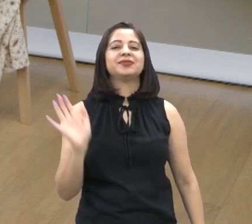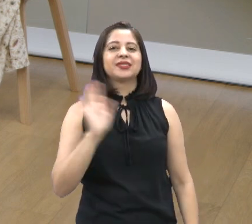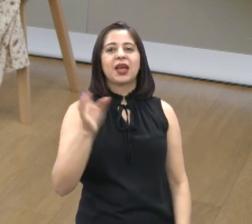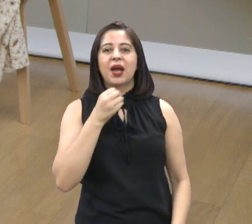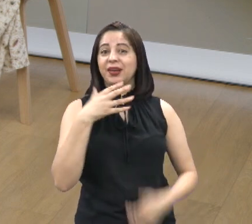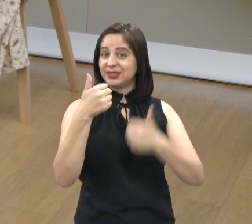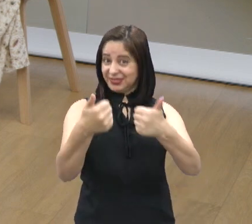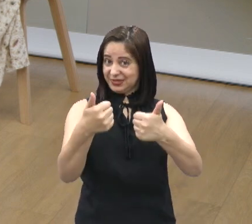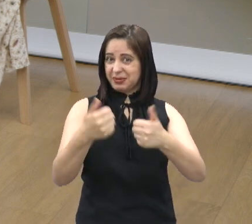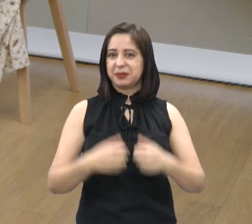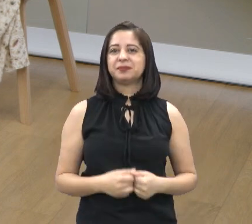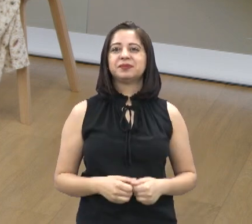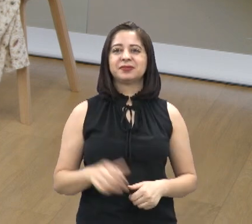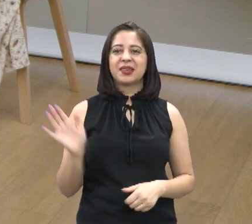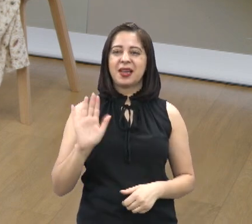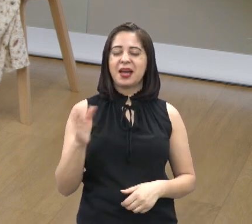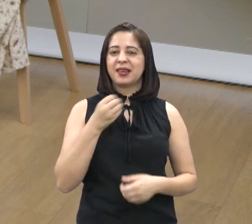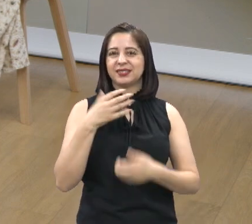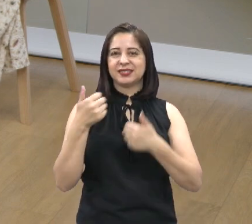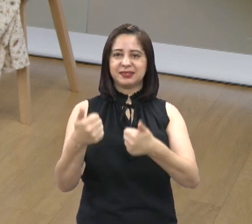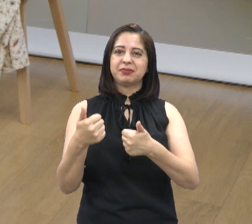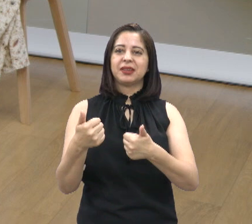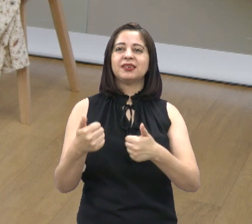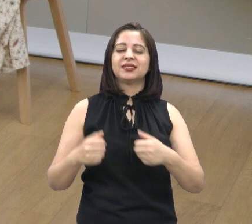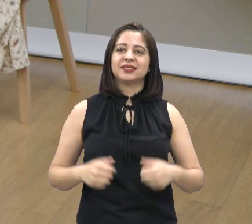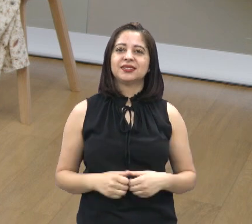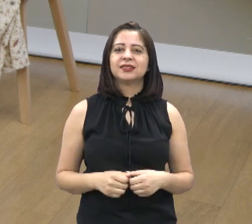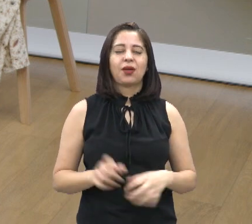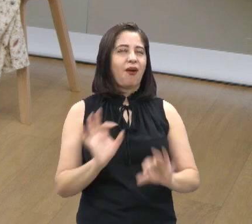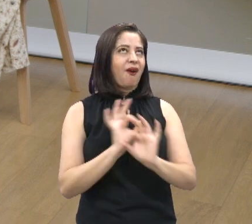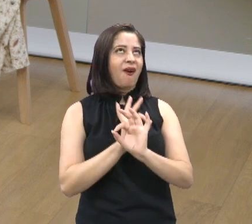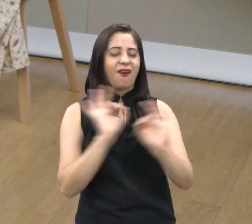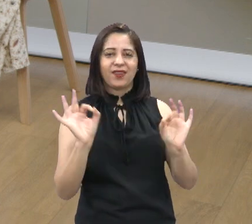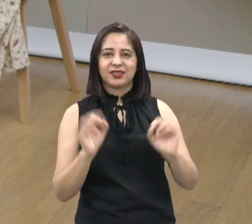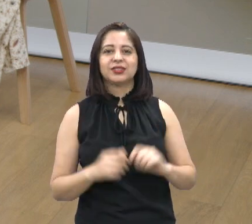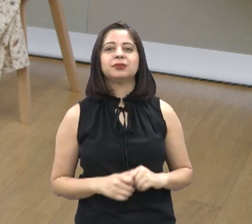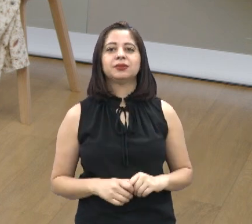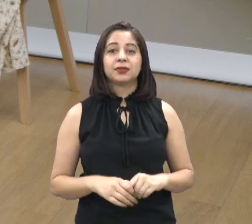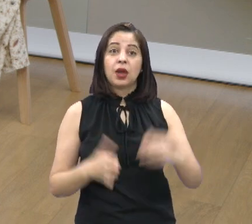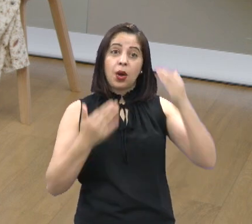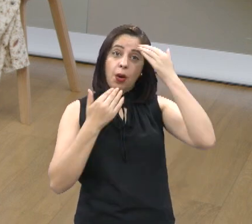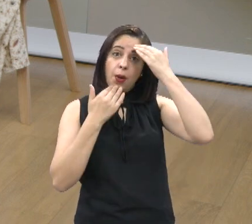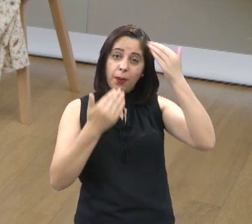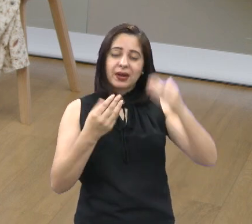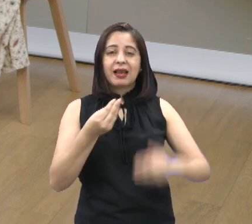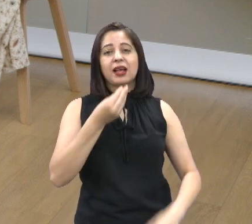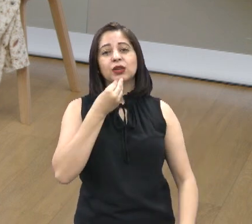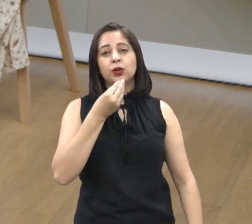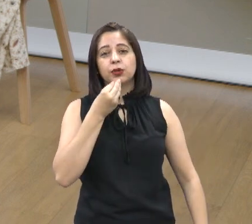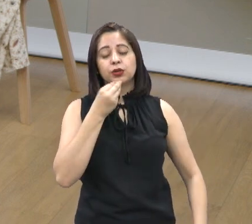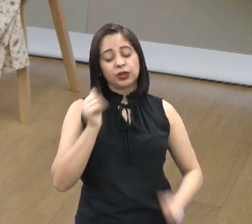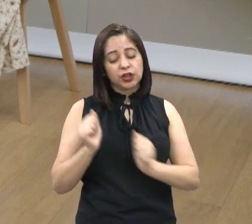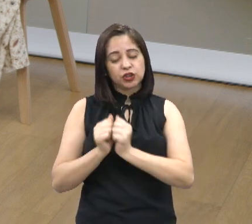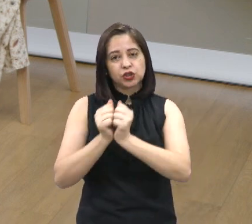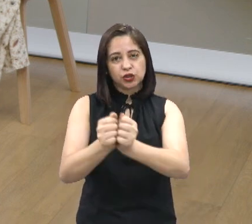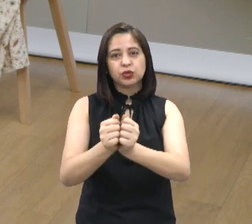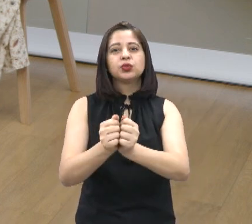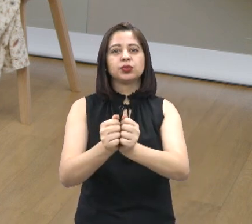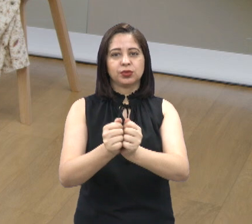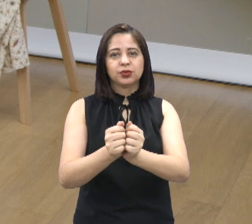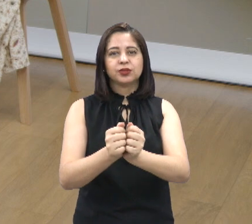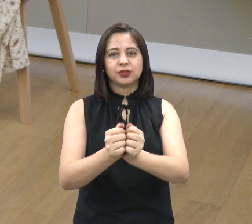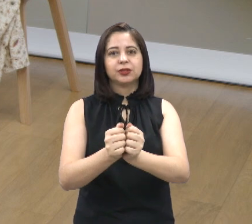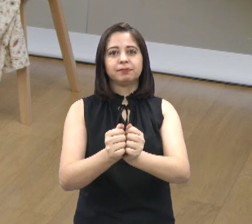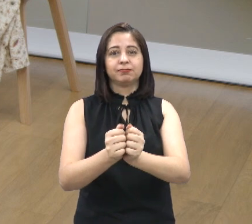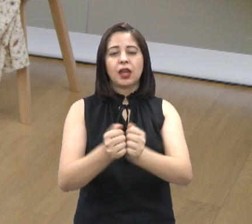tudo bem? Olá, Gisele, tudo bem? E você? Ótima! Agradeço a oportunidade de estar aqui com vocês, né, para